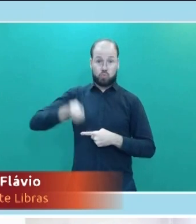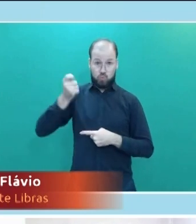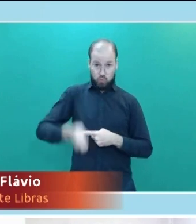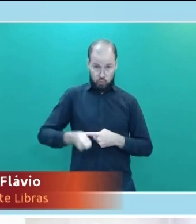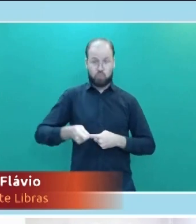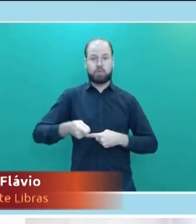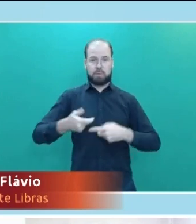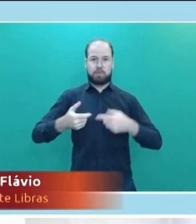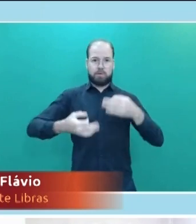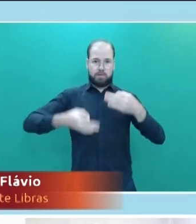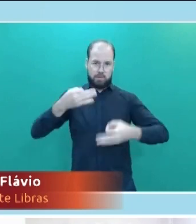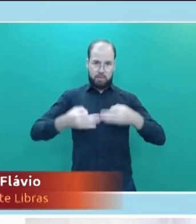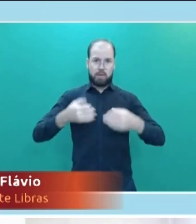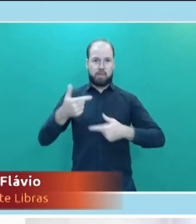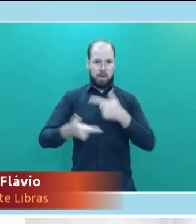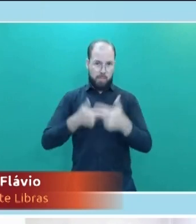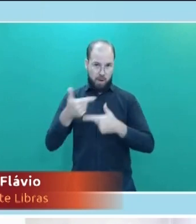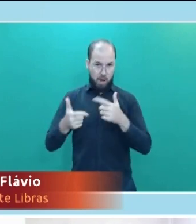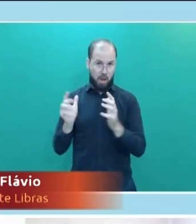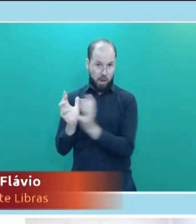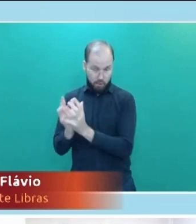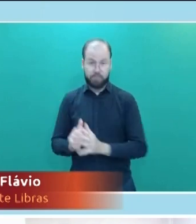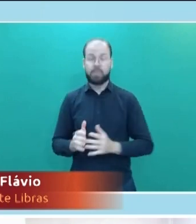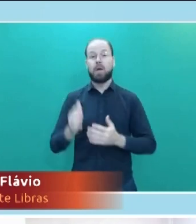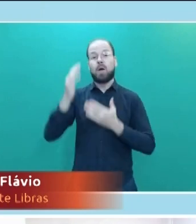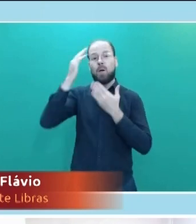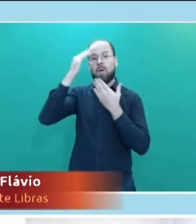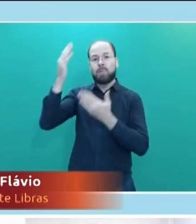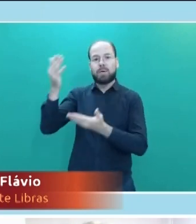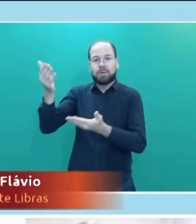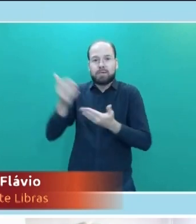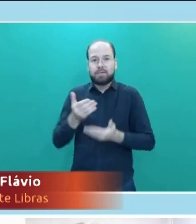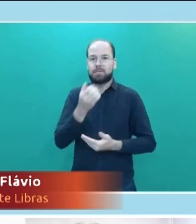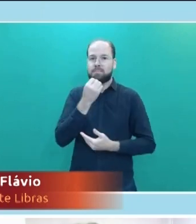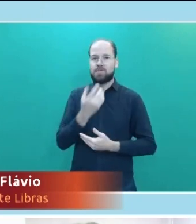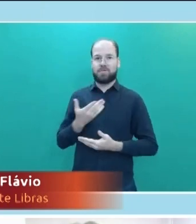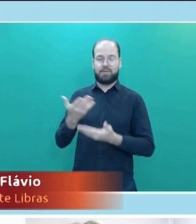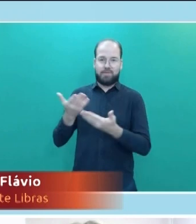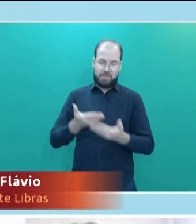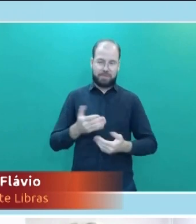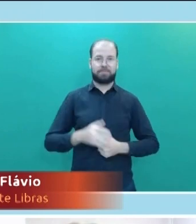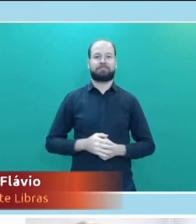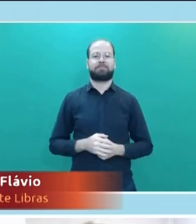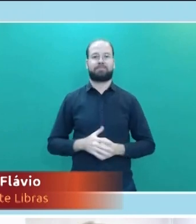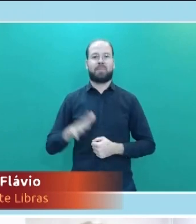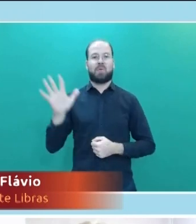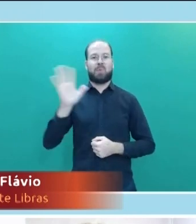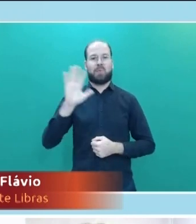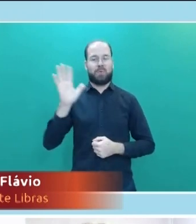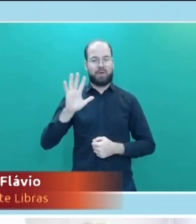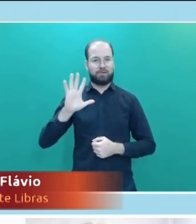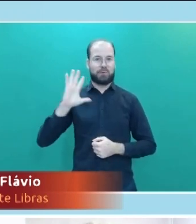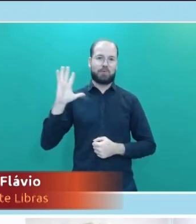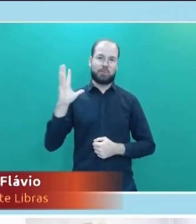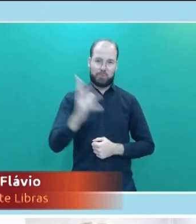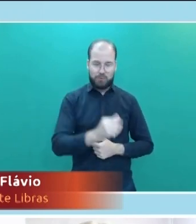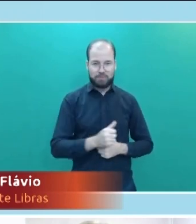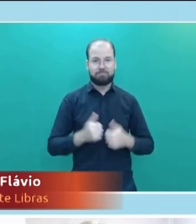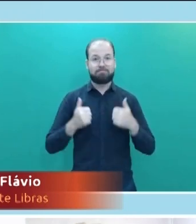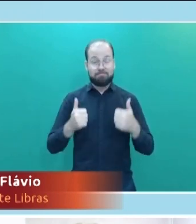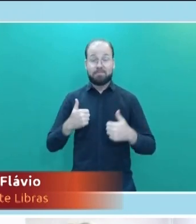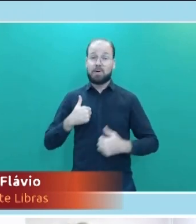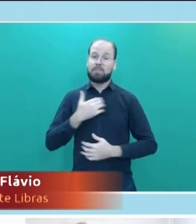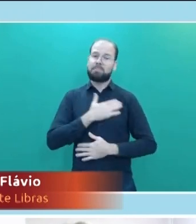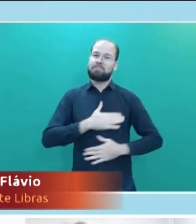sua presença. É uma honra poder contar com a senhora aqui. Olá a todos, o prazer é todo meu de estar aqui, gostaria